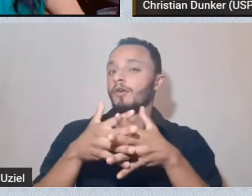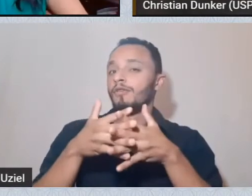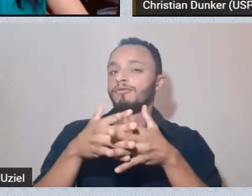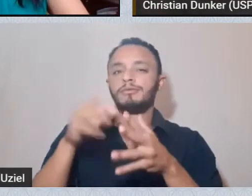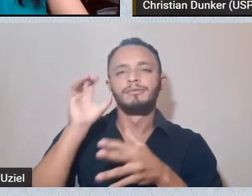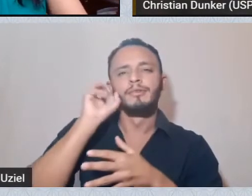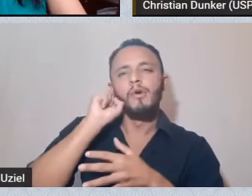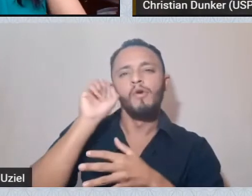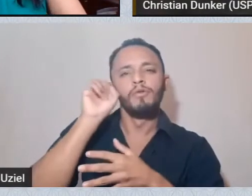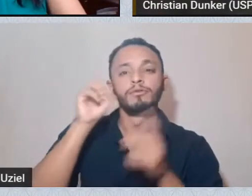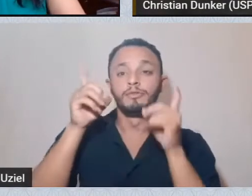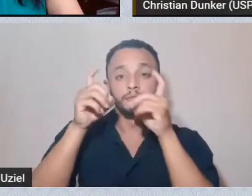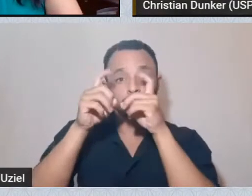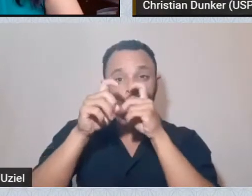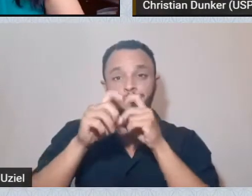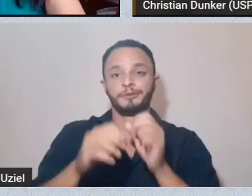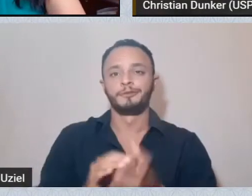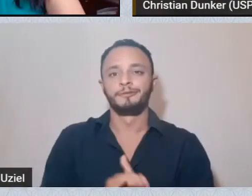de uma